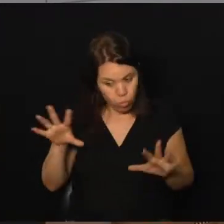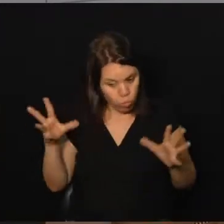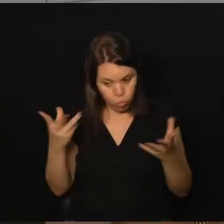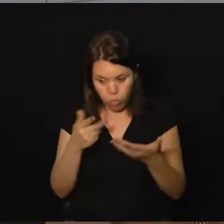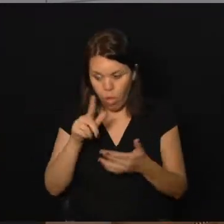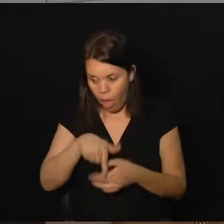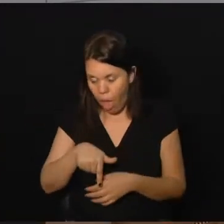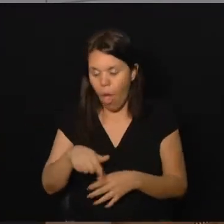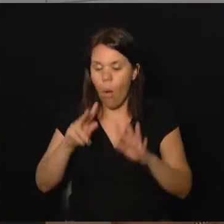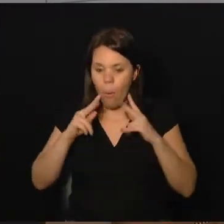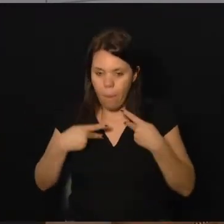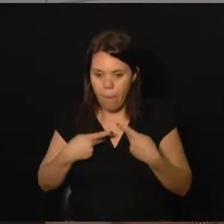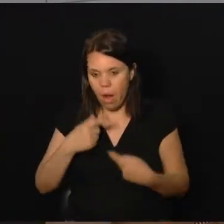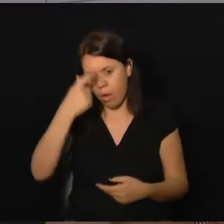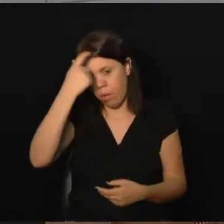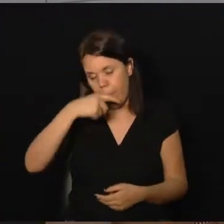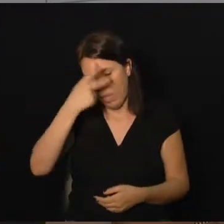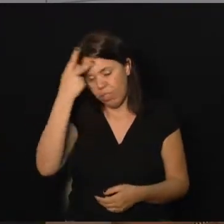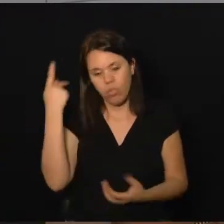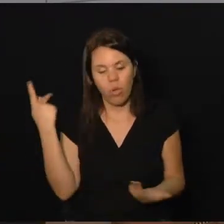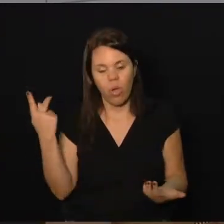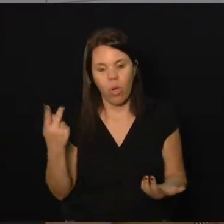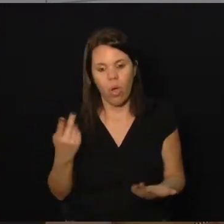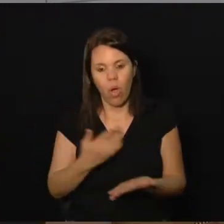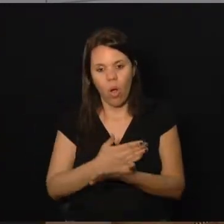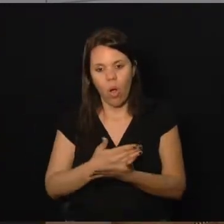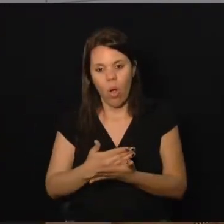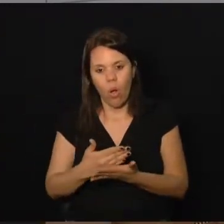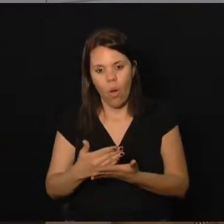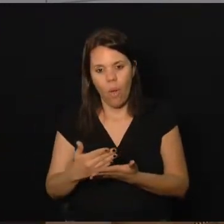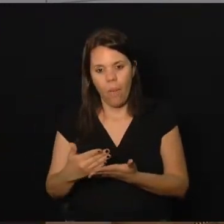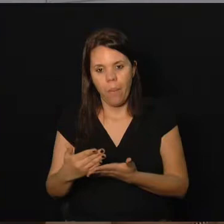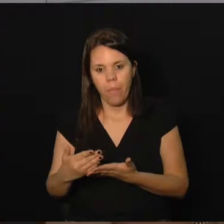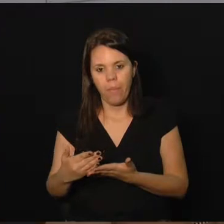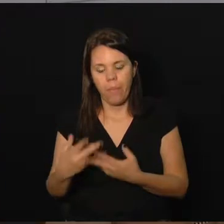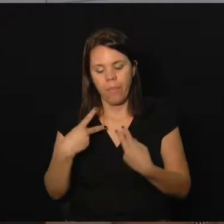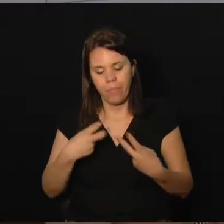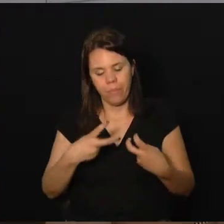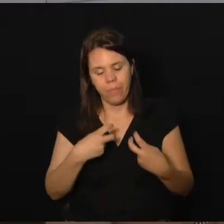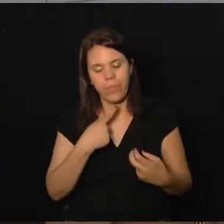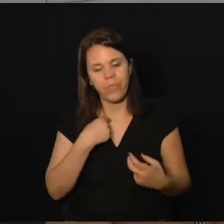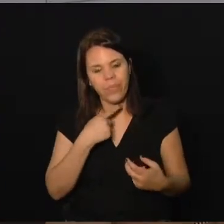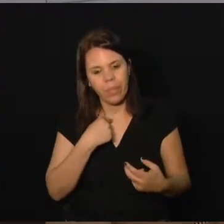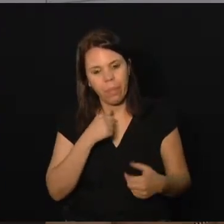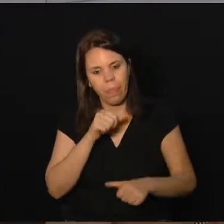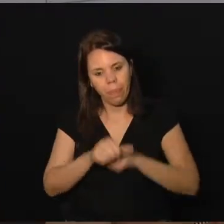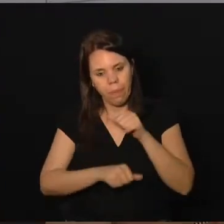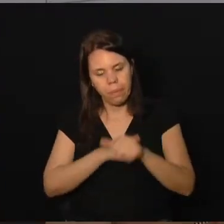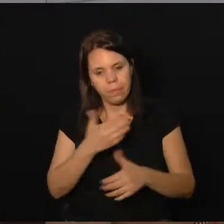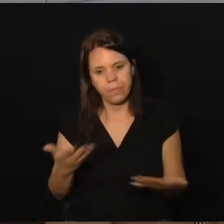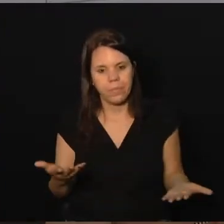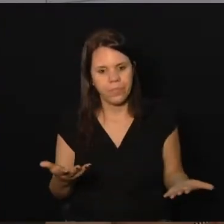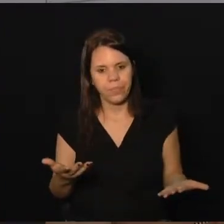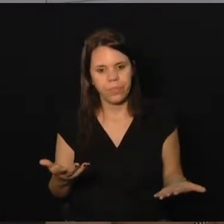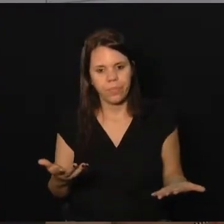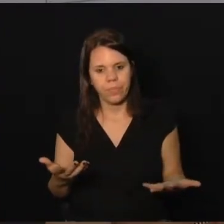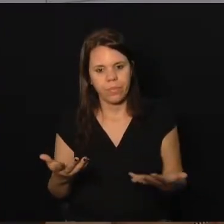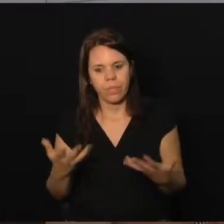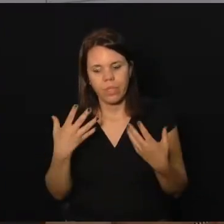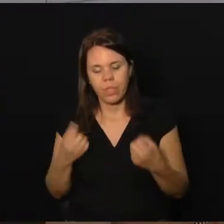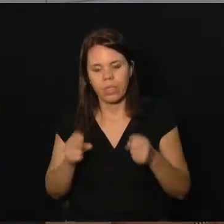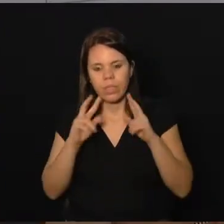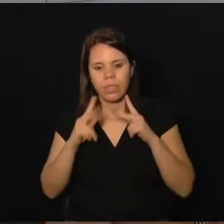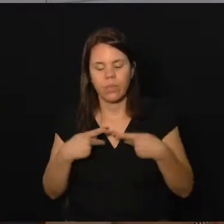gente, né? E eles começam a perceber o seu desejo de melhorar a partir do momento que ele resgata a sua